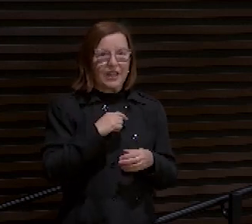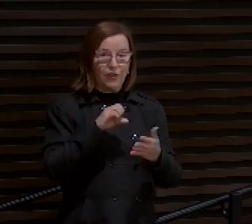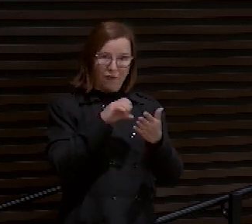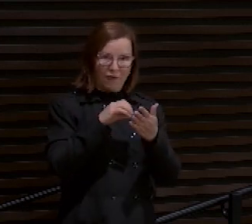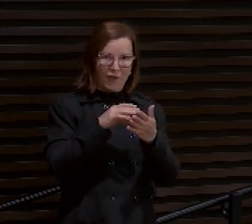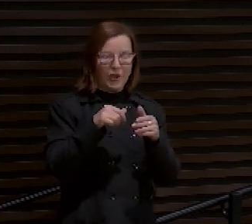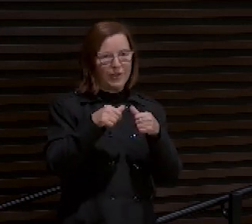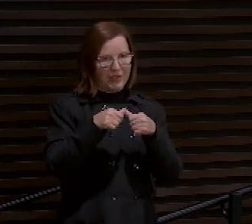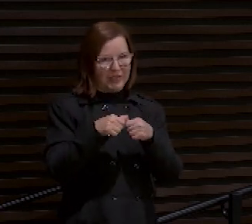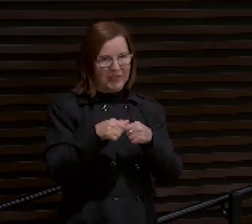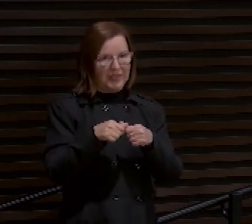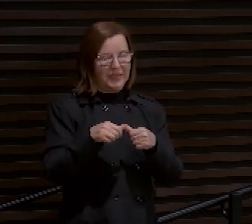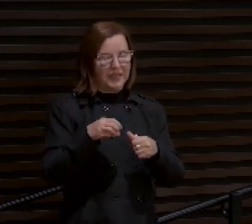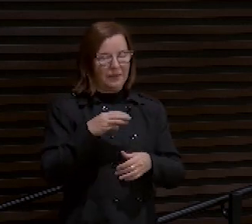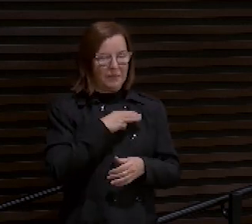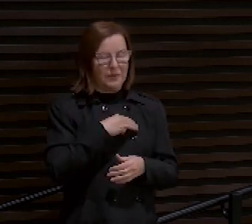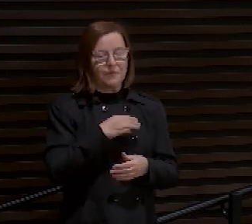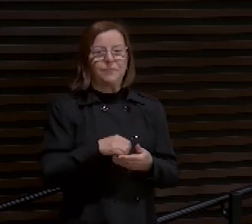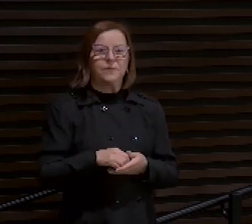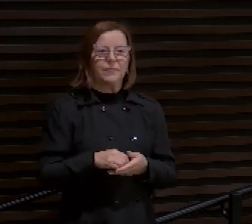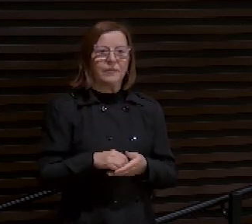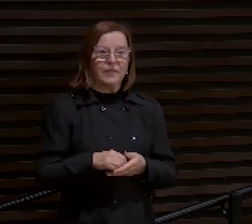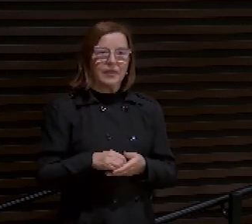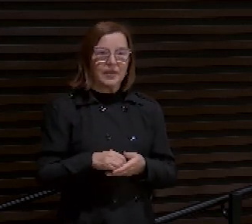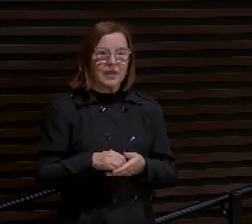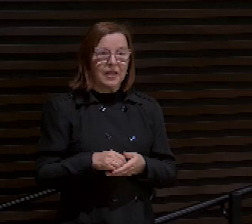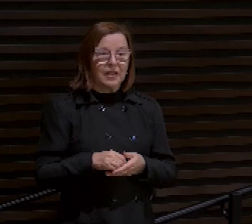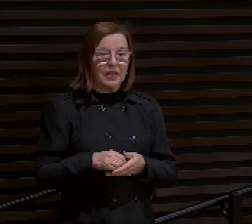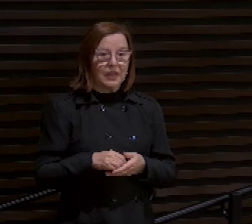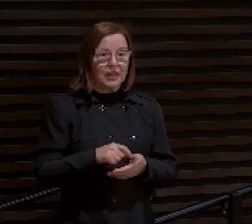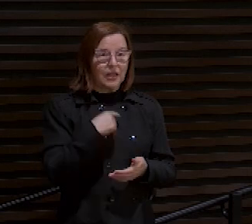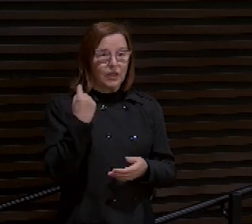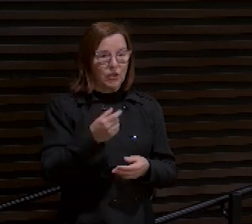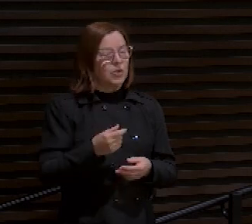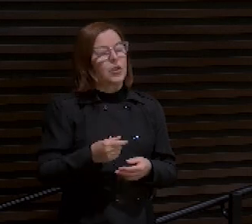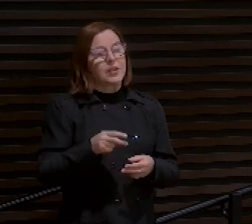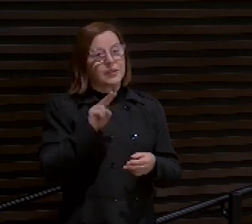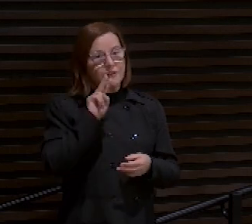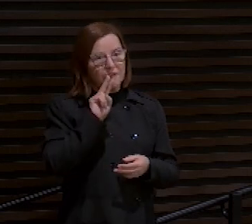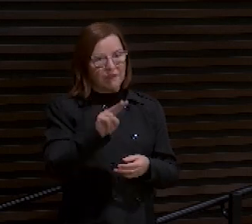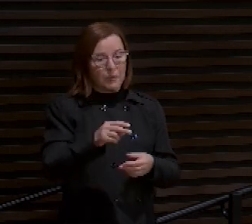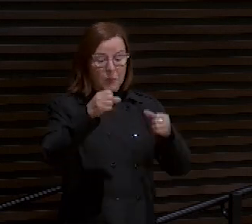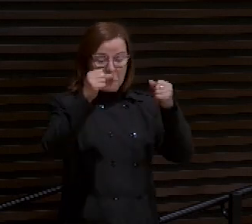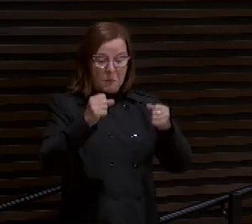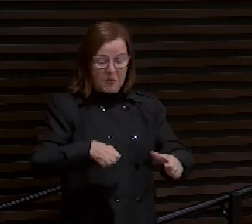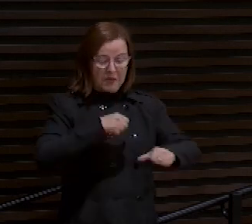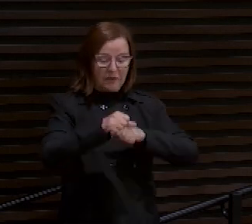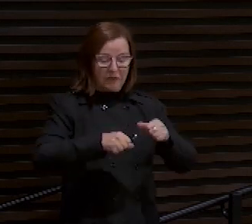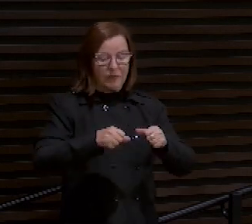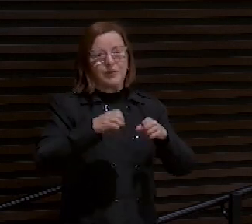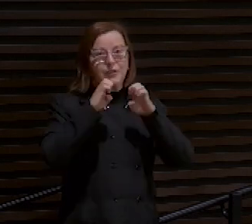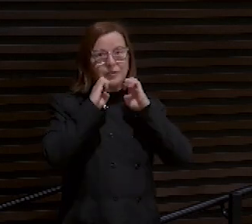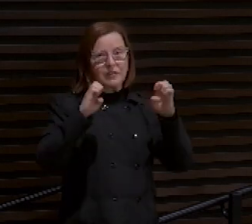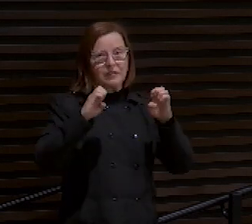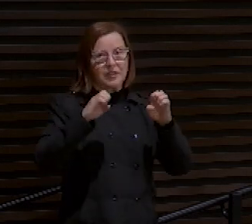aqui, amados? Nós vemos aqui o poder transformador do Evangelho da Graça, que mudou a história daquela